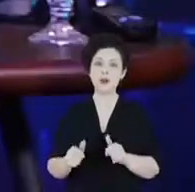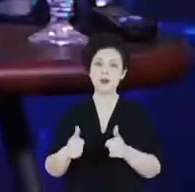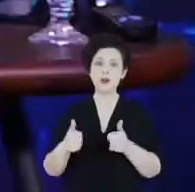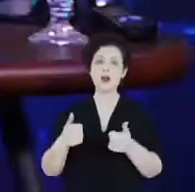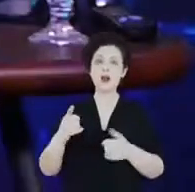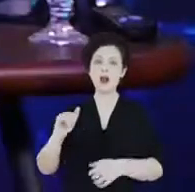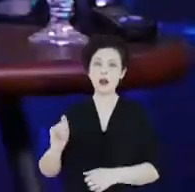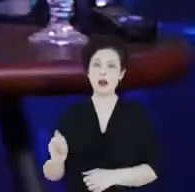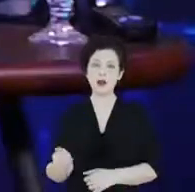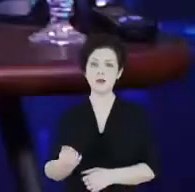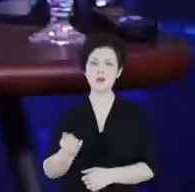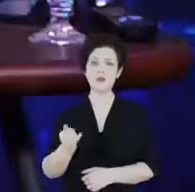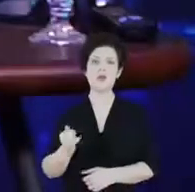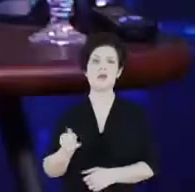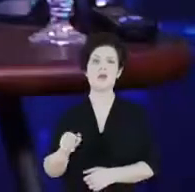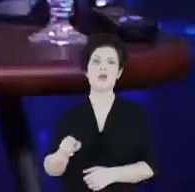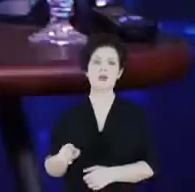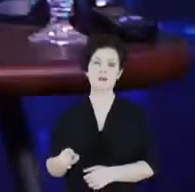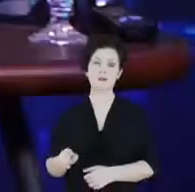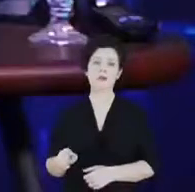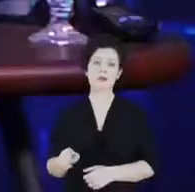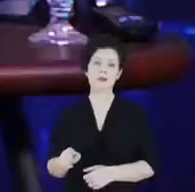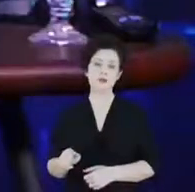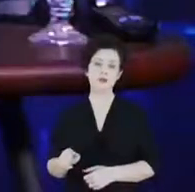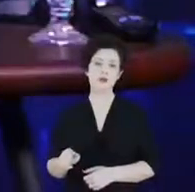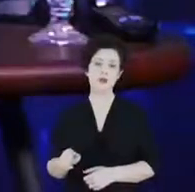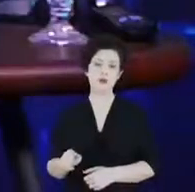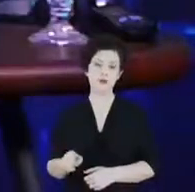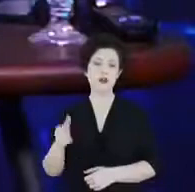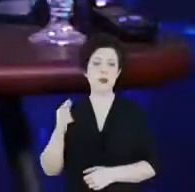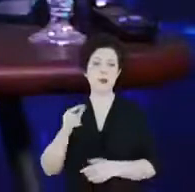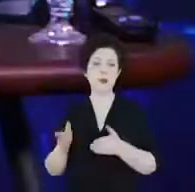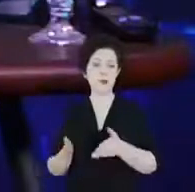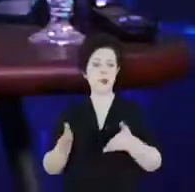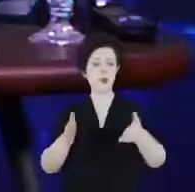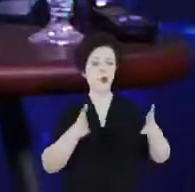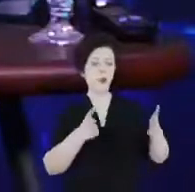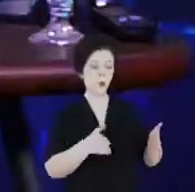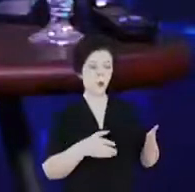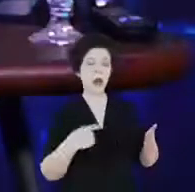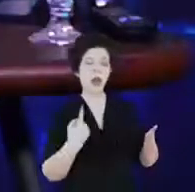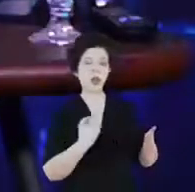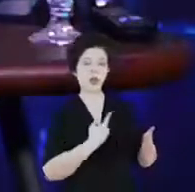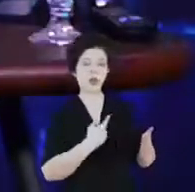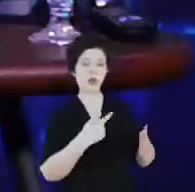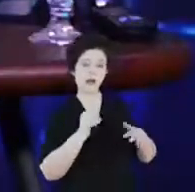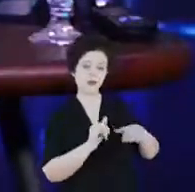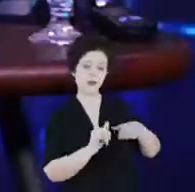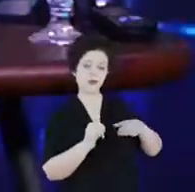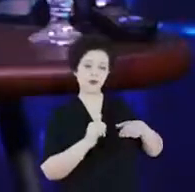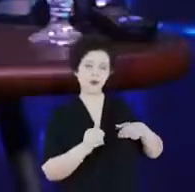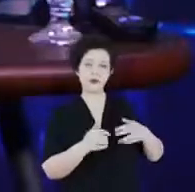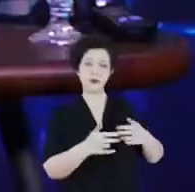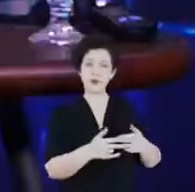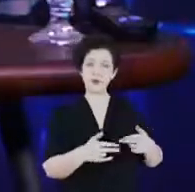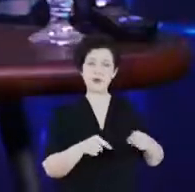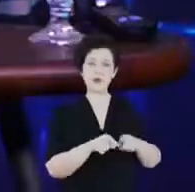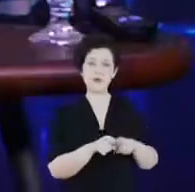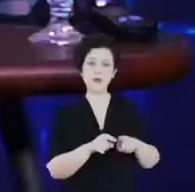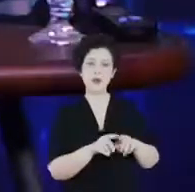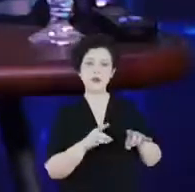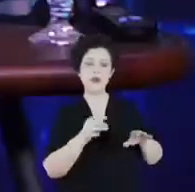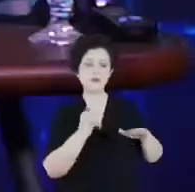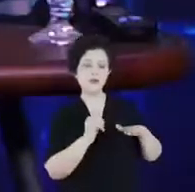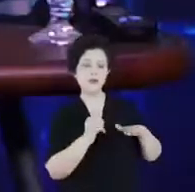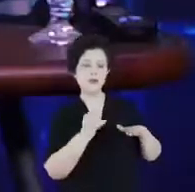mais essa vantagem e aí partir para a nossa eletrificação da matriz, não só a eletrificação, mas